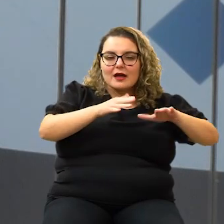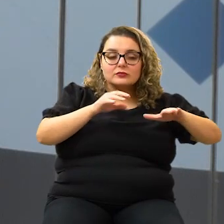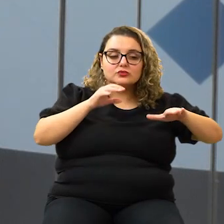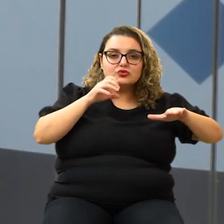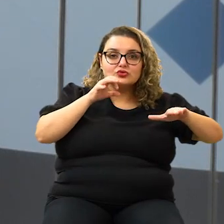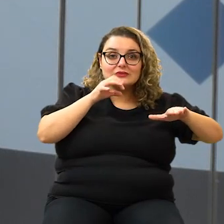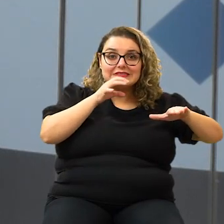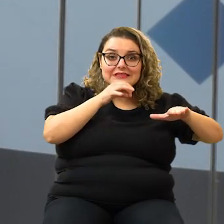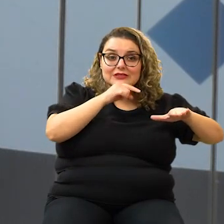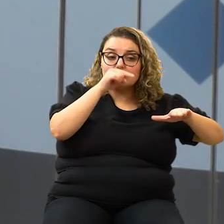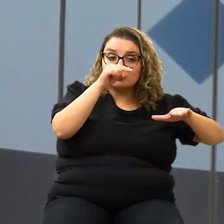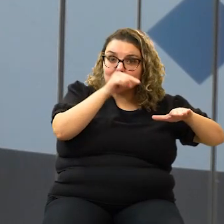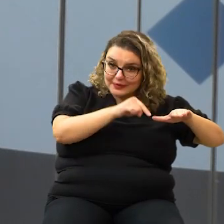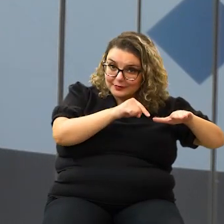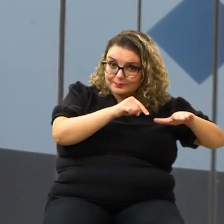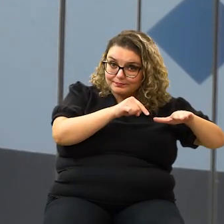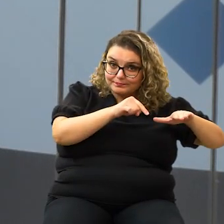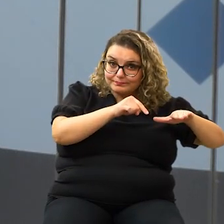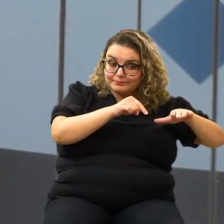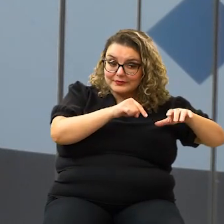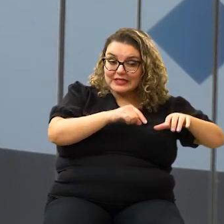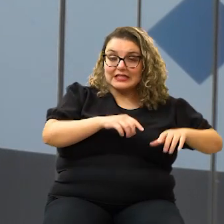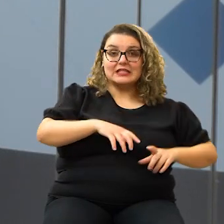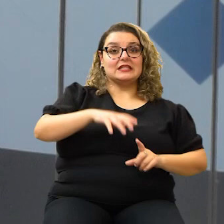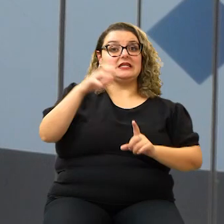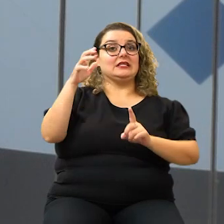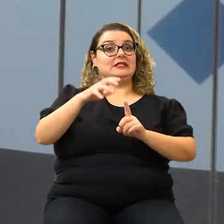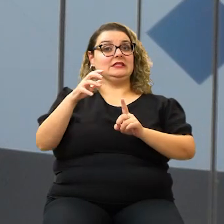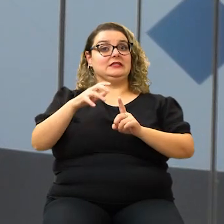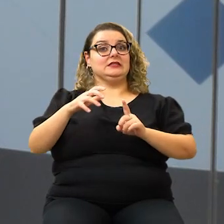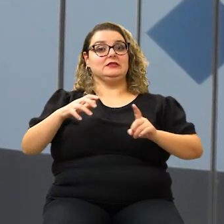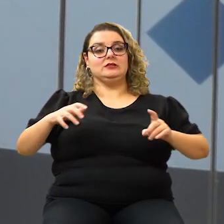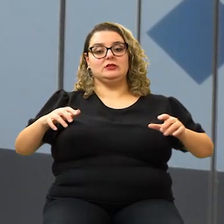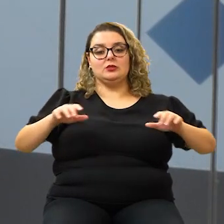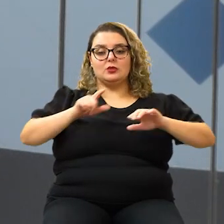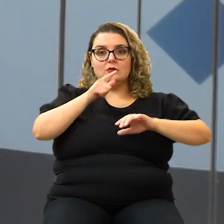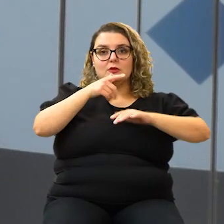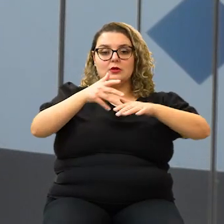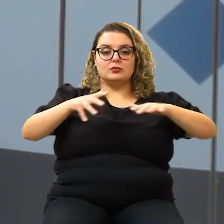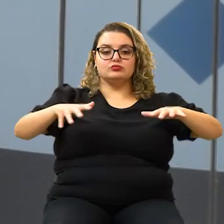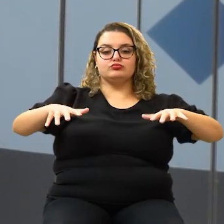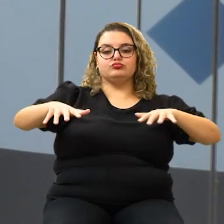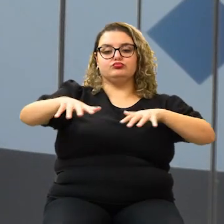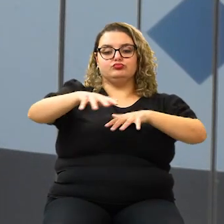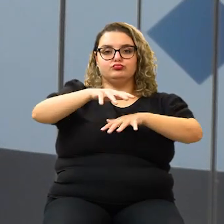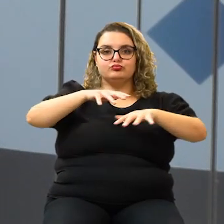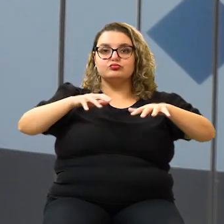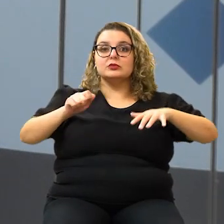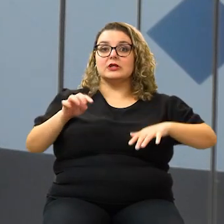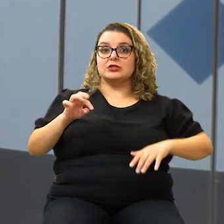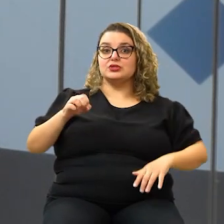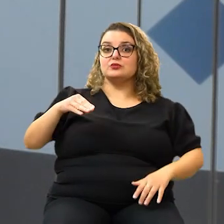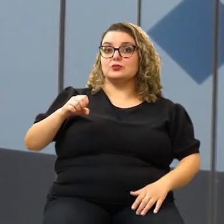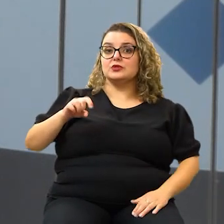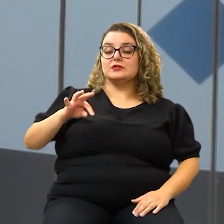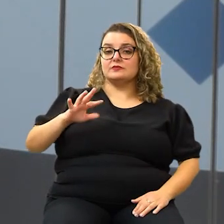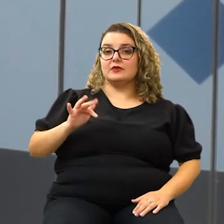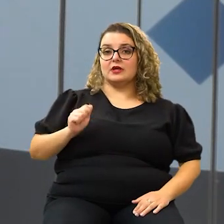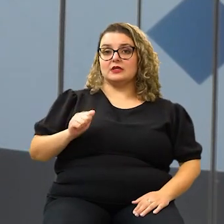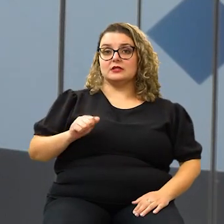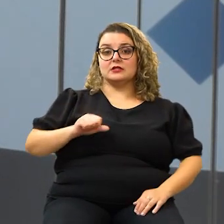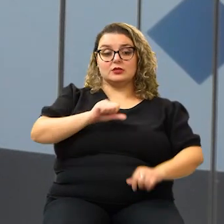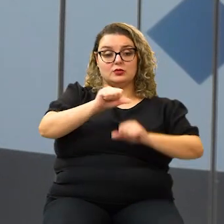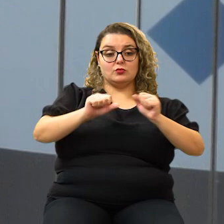isso nós temos um impacto na circulação geral da atmosfera, que muda o clima em